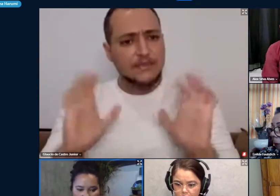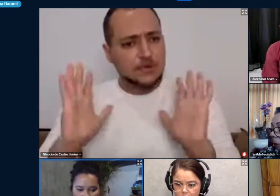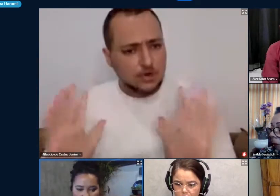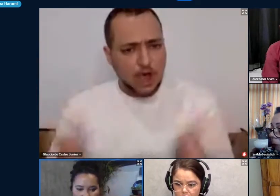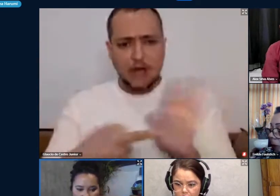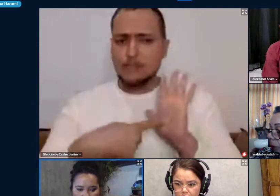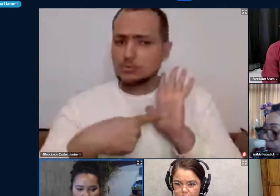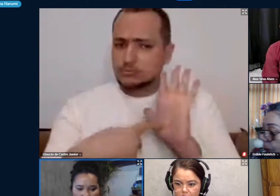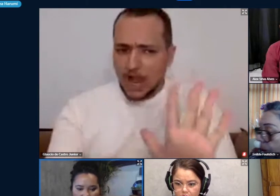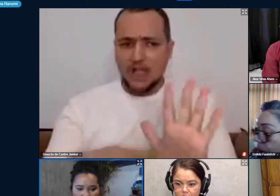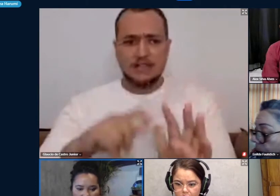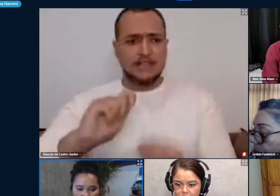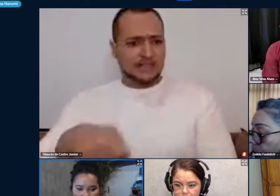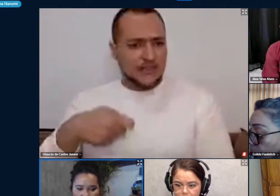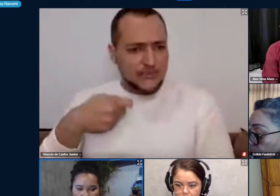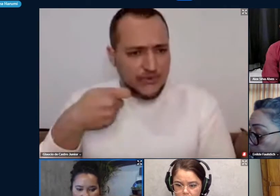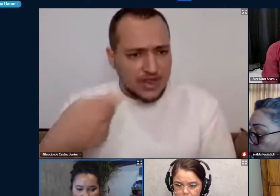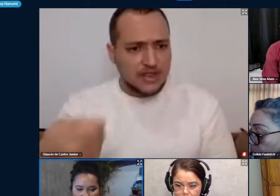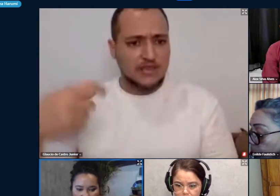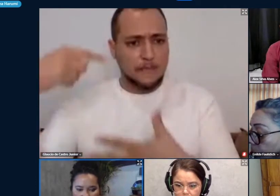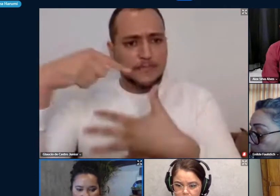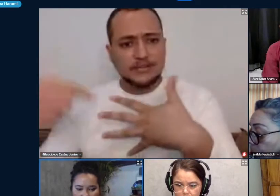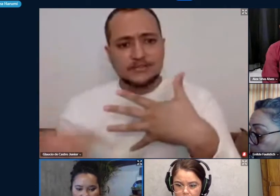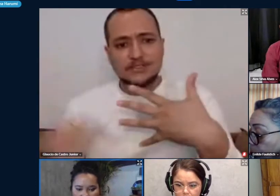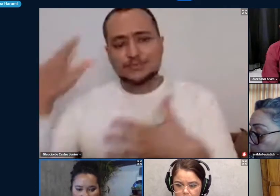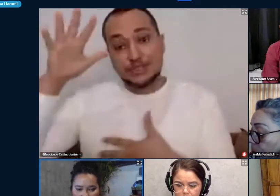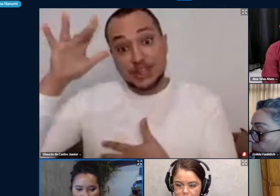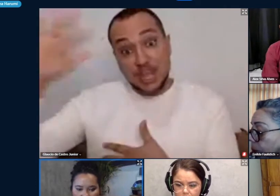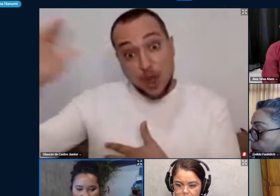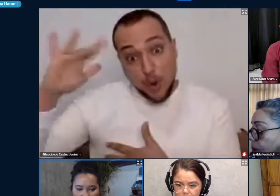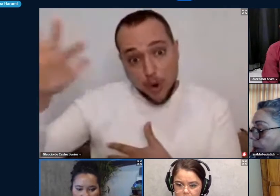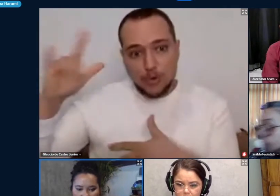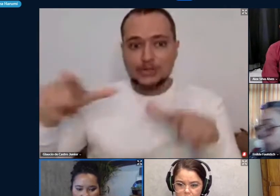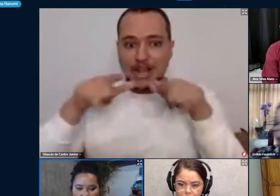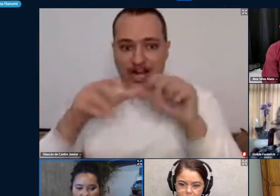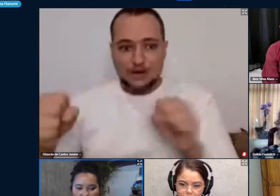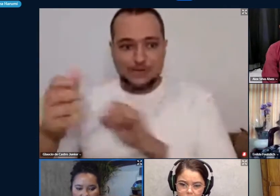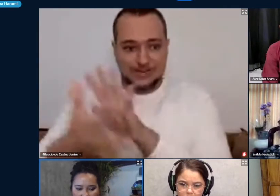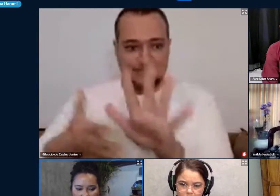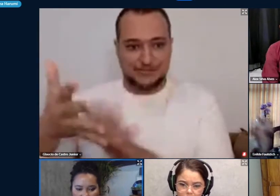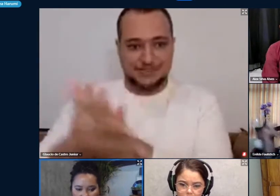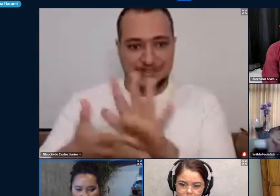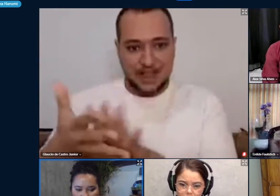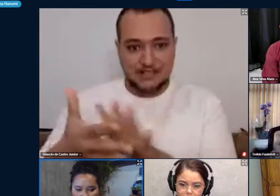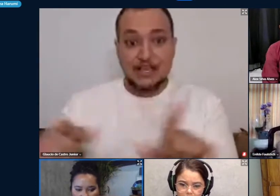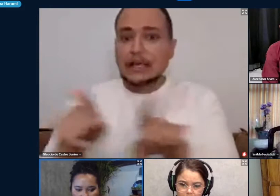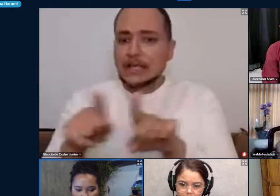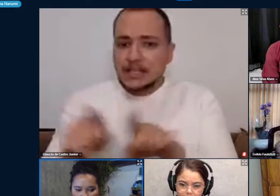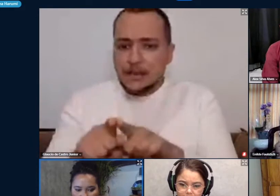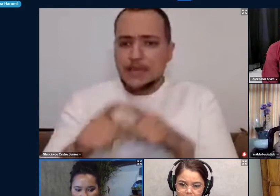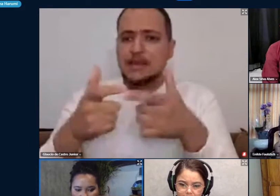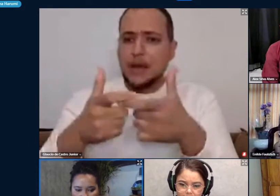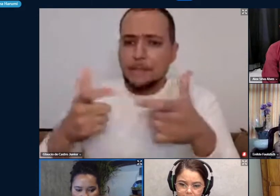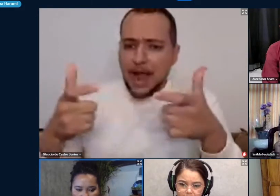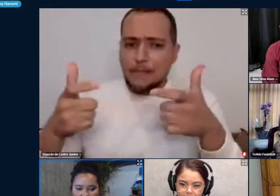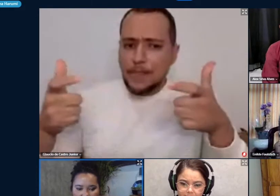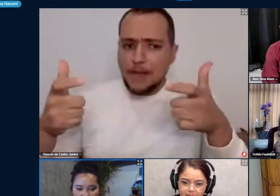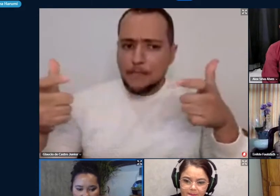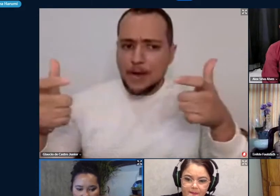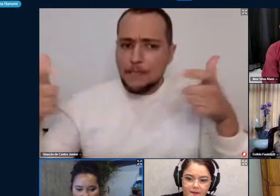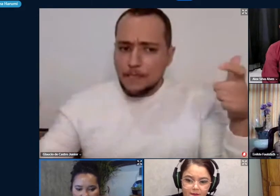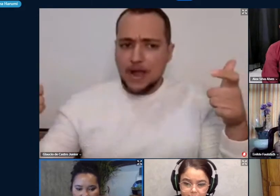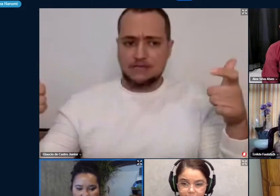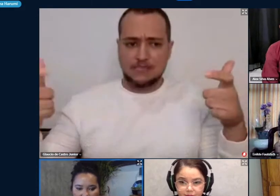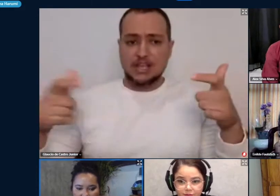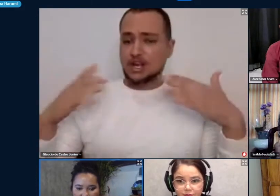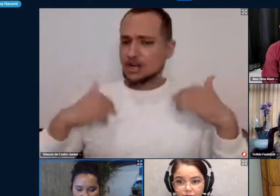sim complementando o que vários grupos de pesquisa já têm demonstrado com relação aos parâmetros e à questão da linguística de